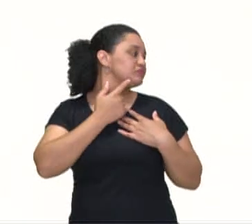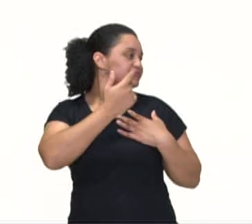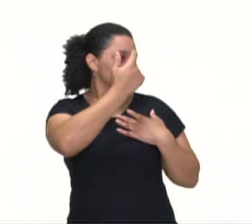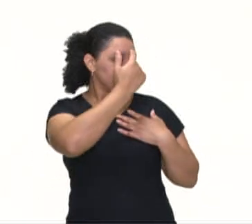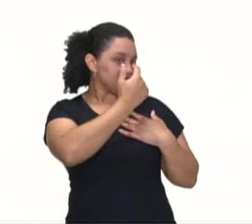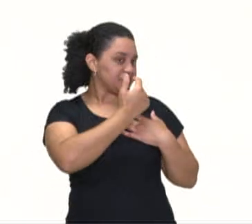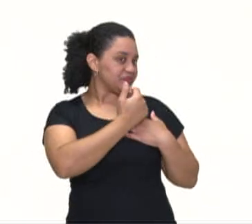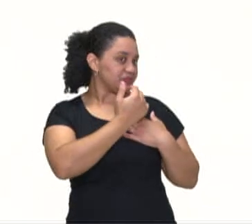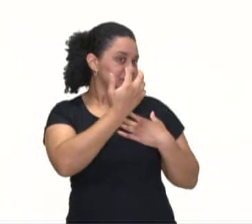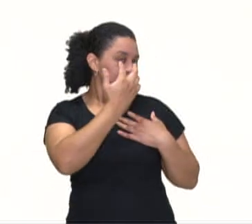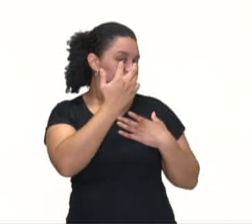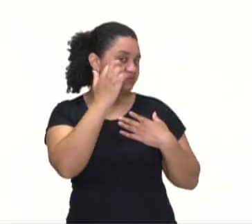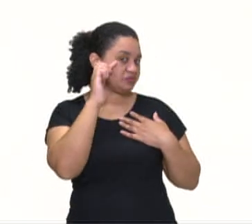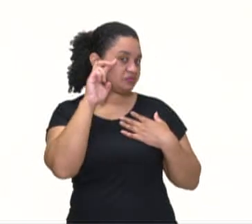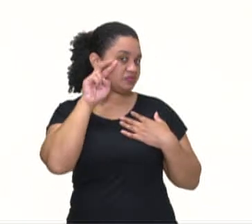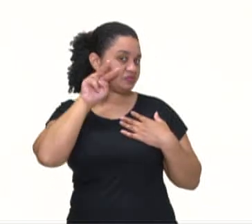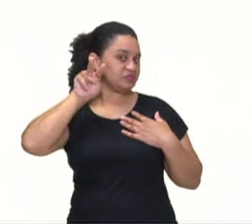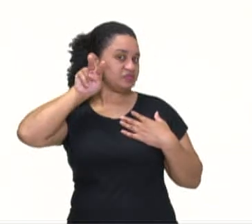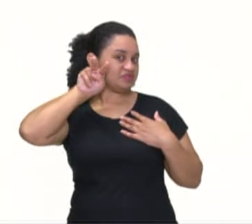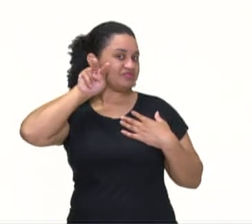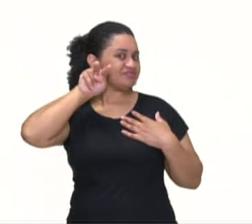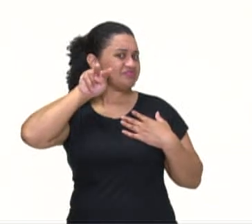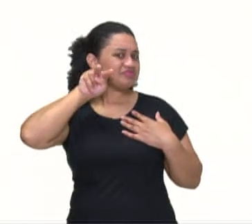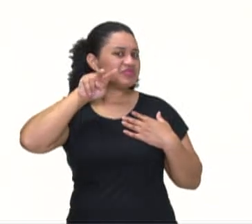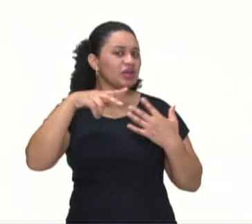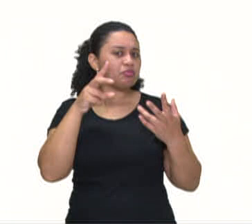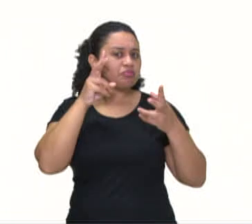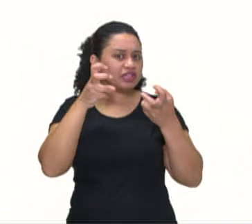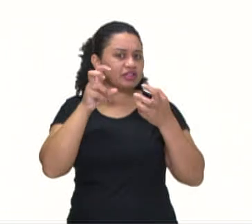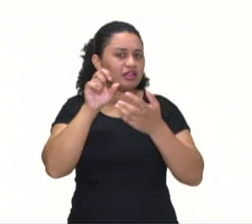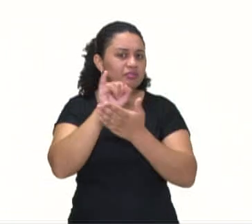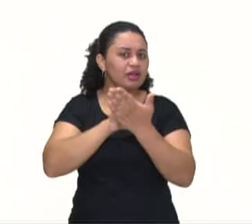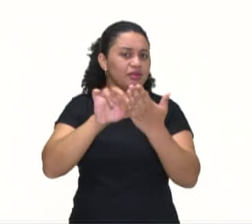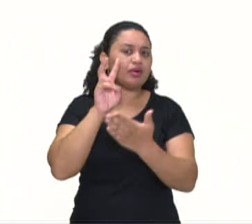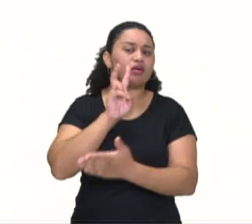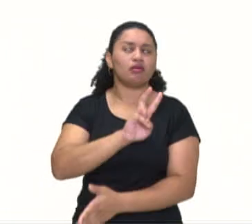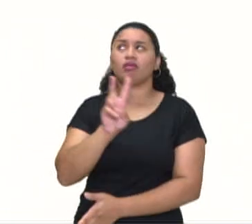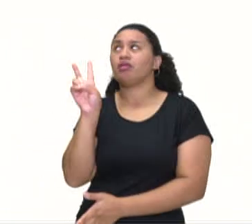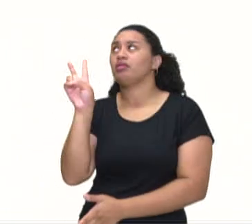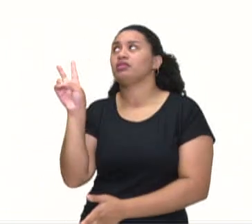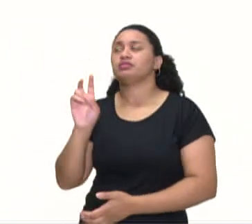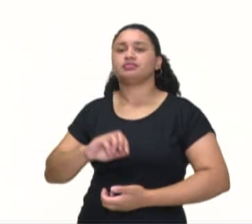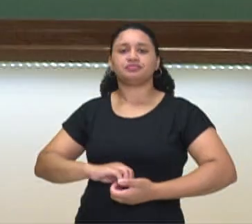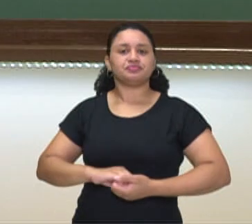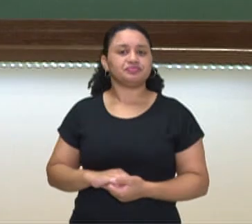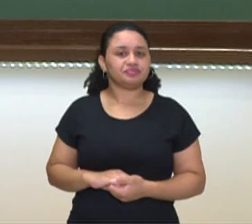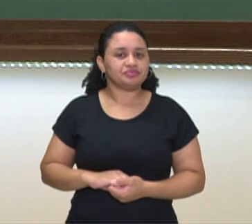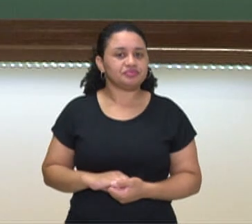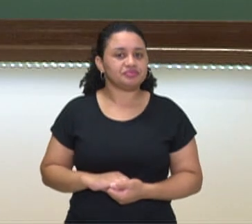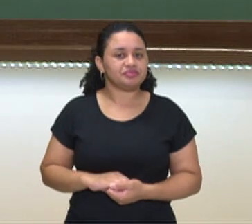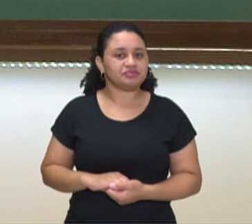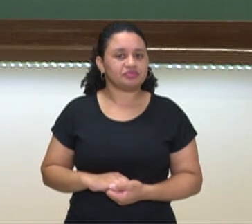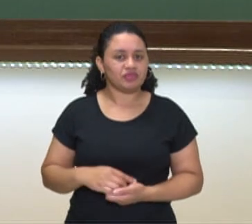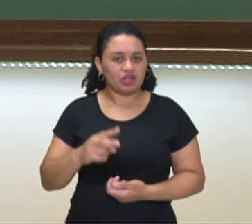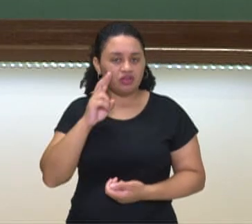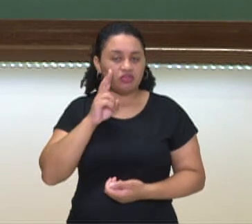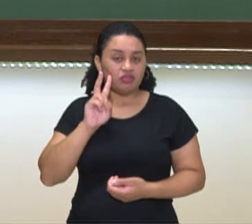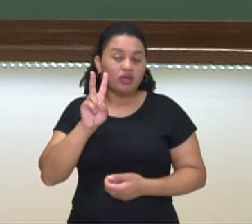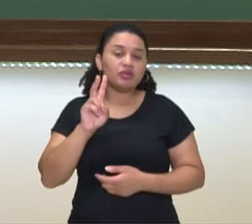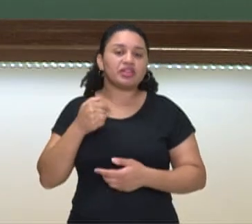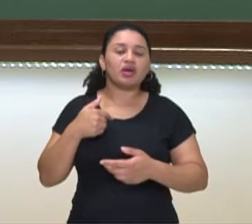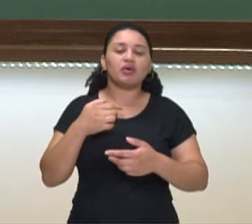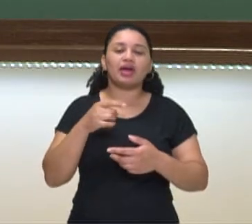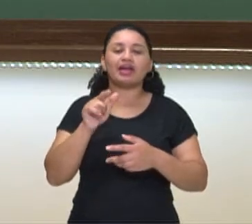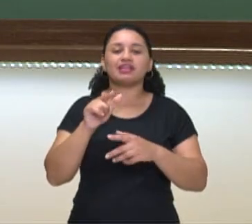os olhos também, né? Observa que o olho dele, ele está de frente. E o tronco também de frente,